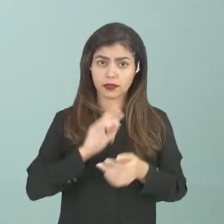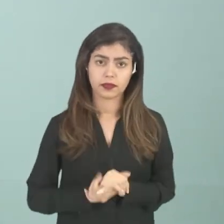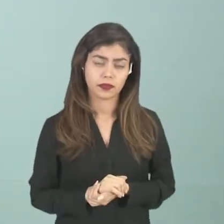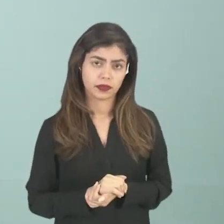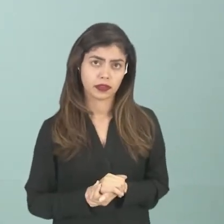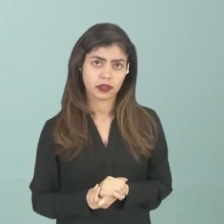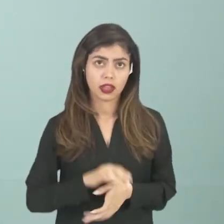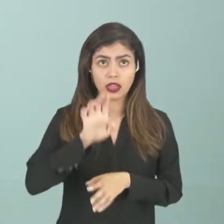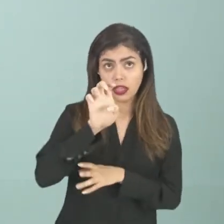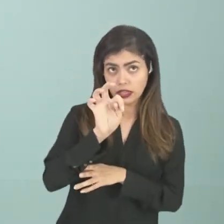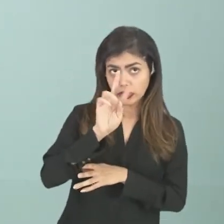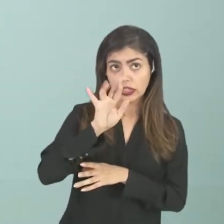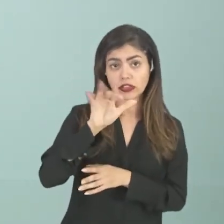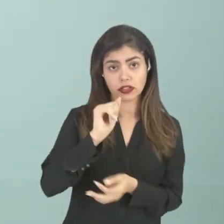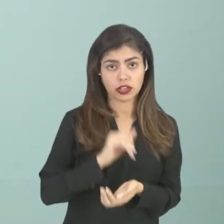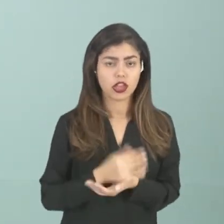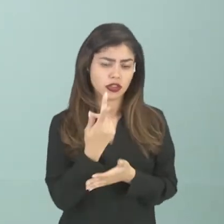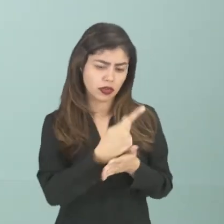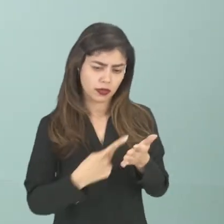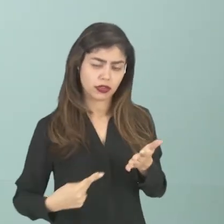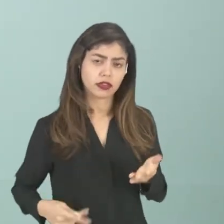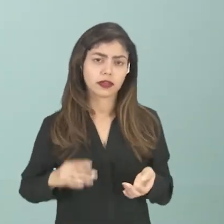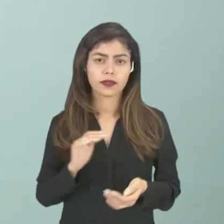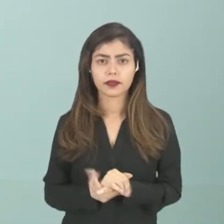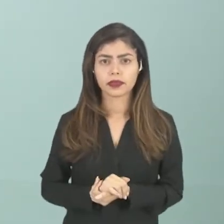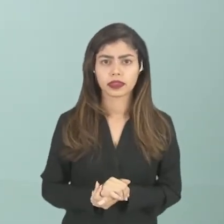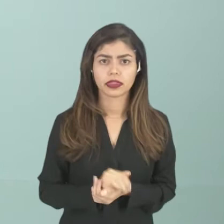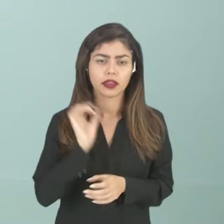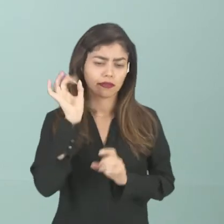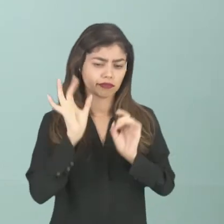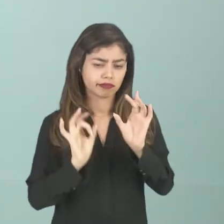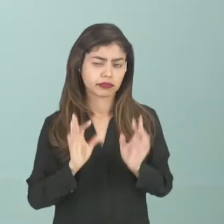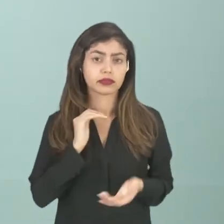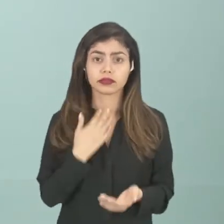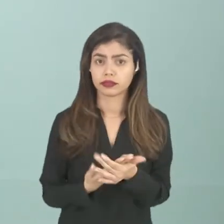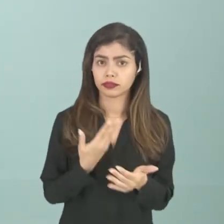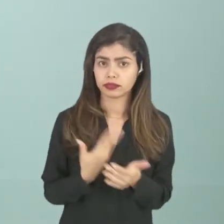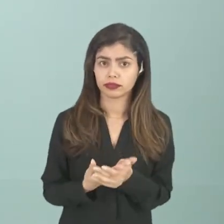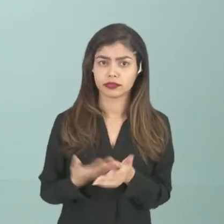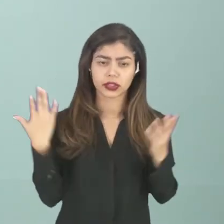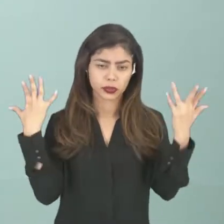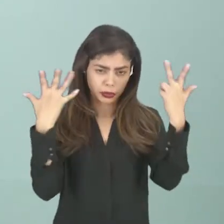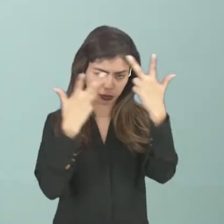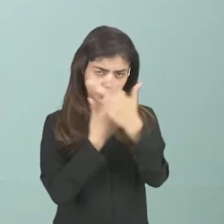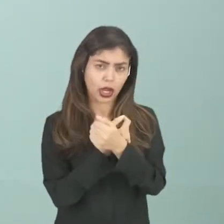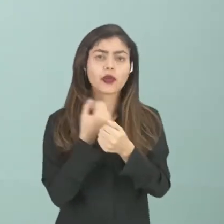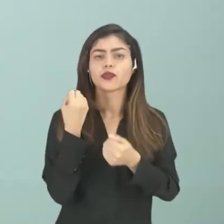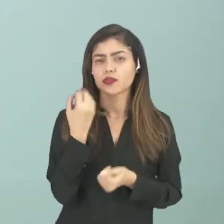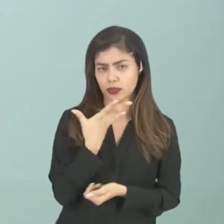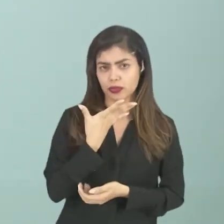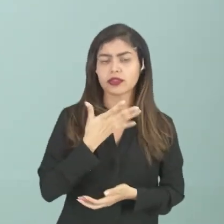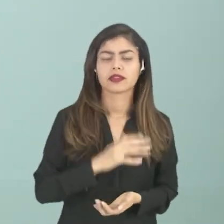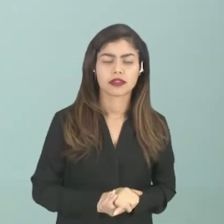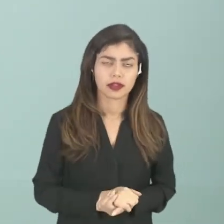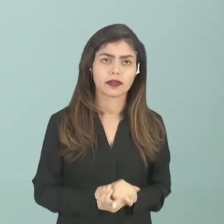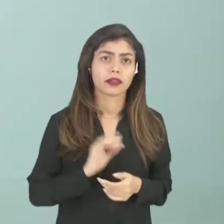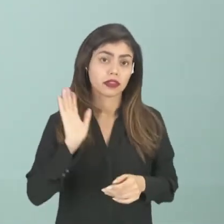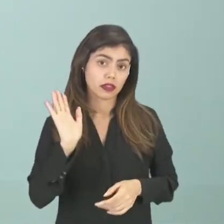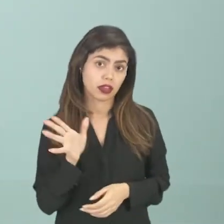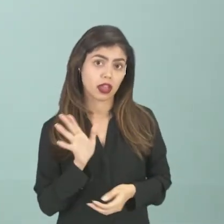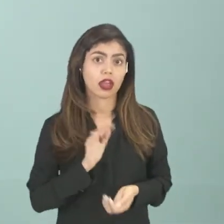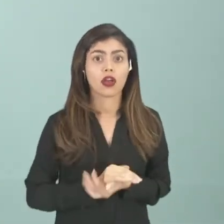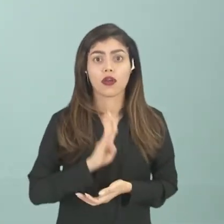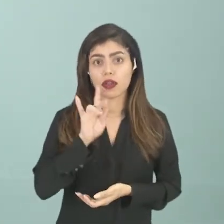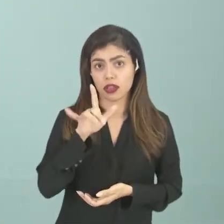a estética e a poética. A estética que vai estudar essa questão da beleza, do belo. E o belo na arte é